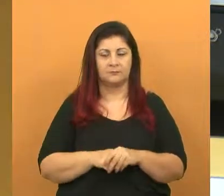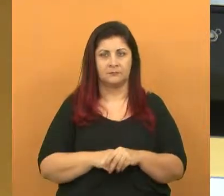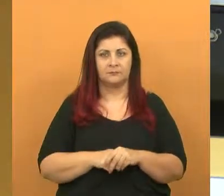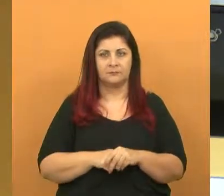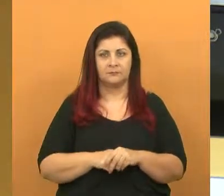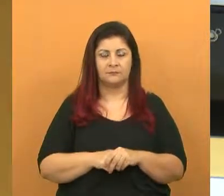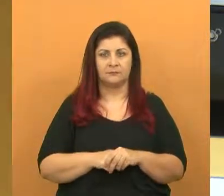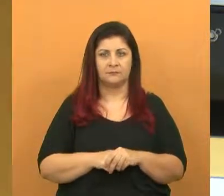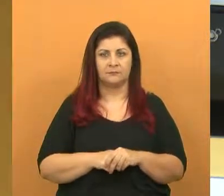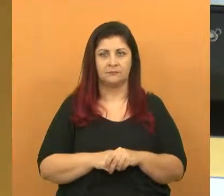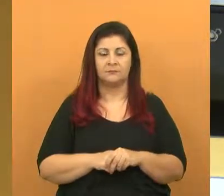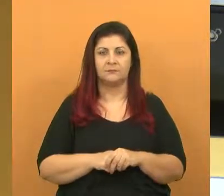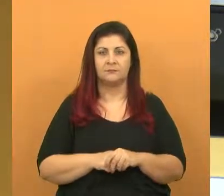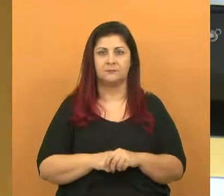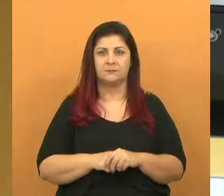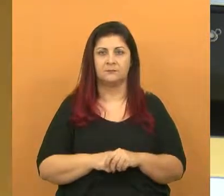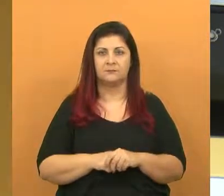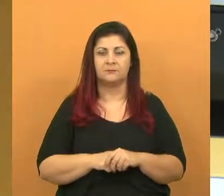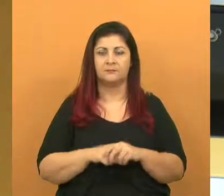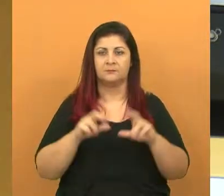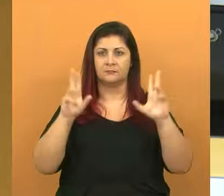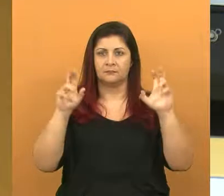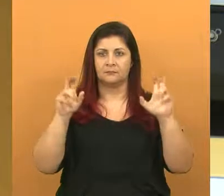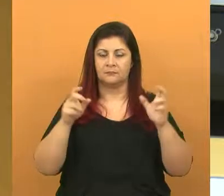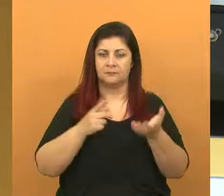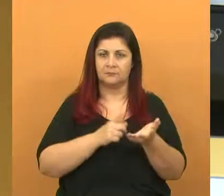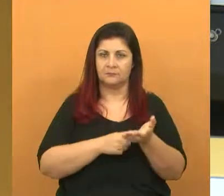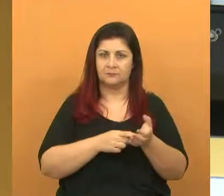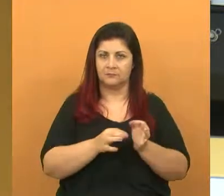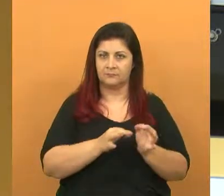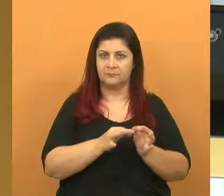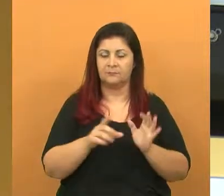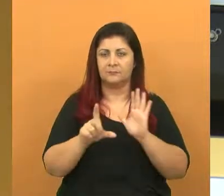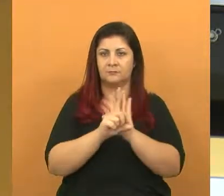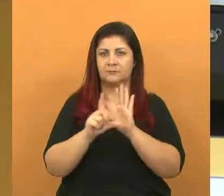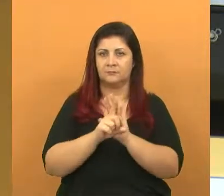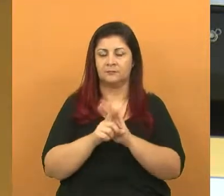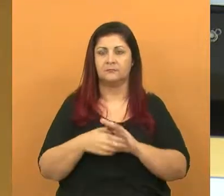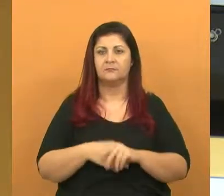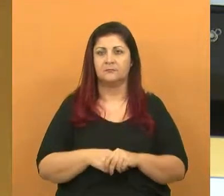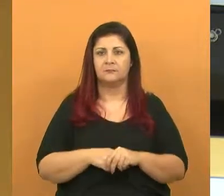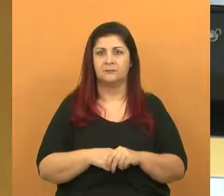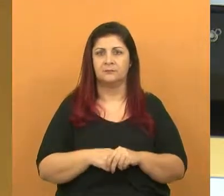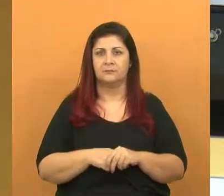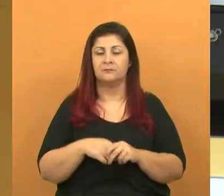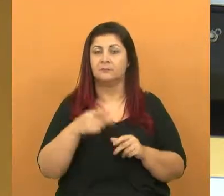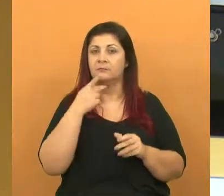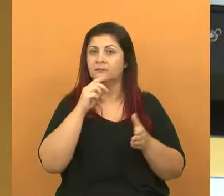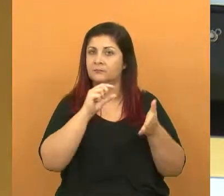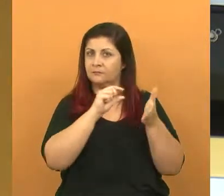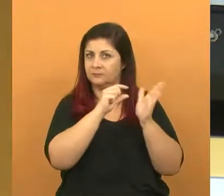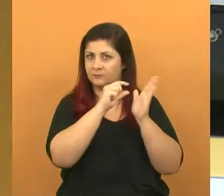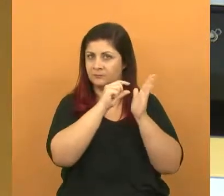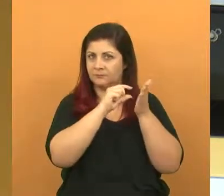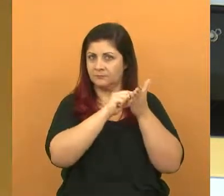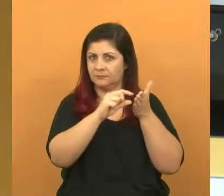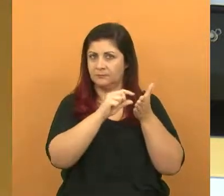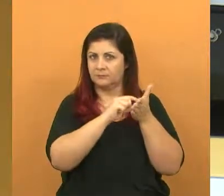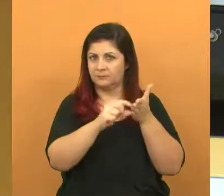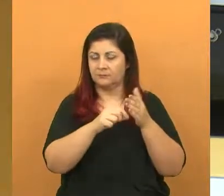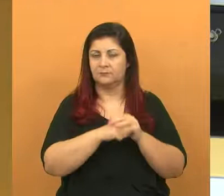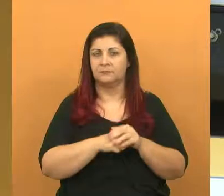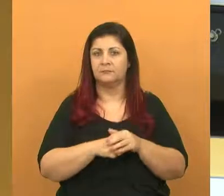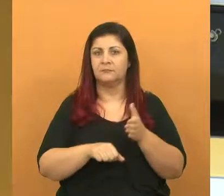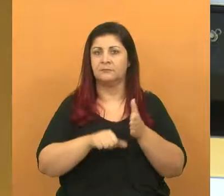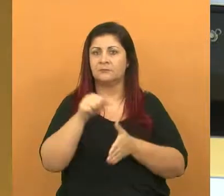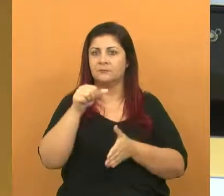lei. Vou primeiro mencionar, ler os artigos que compõem o projeto. Artigo